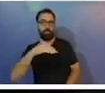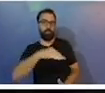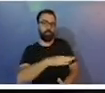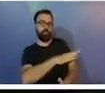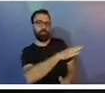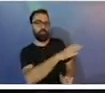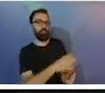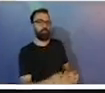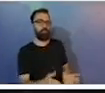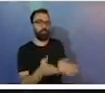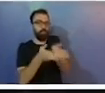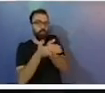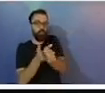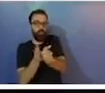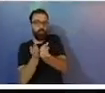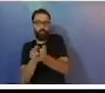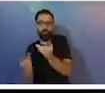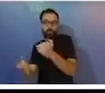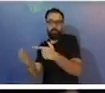defendendo o nosso país.